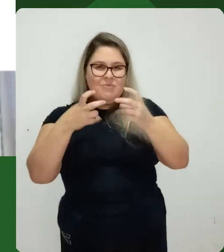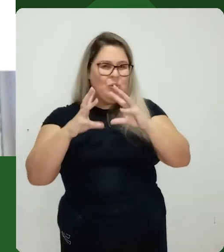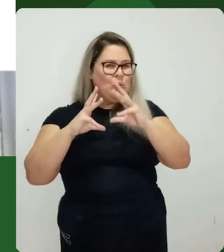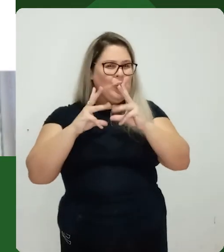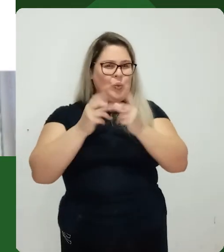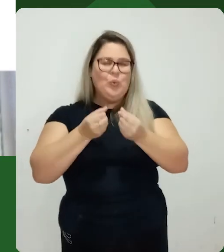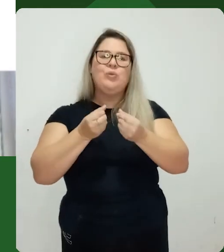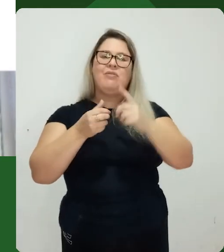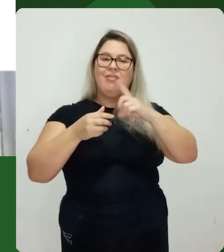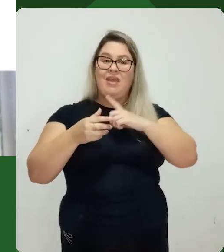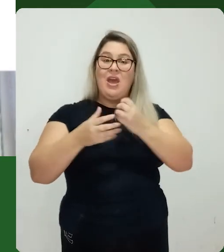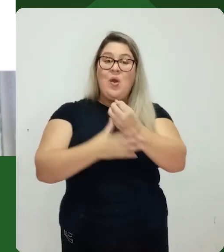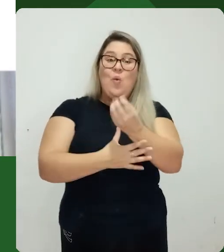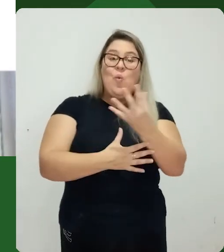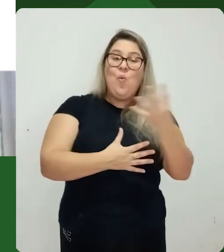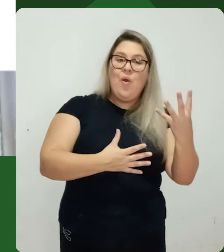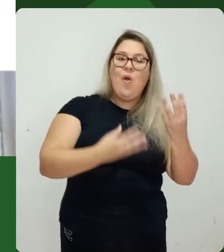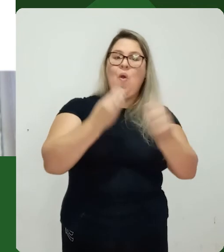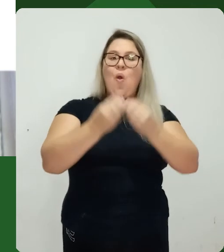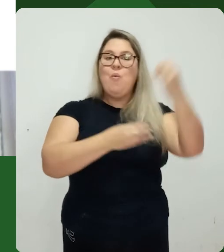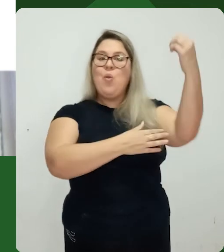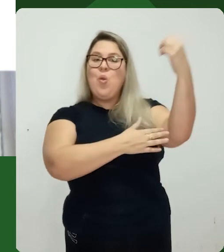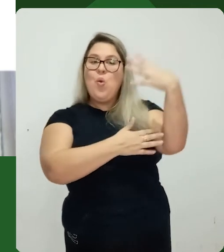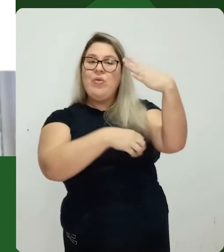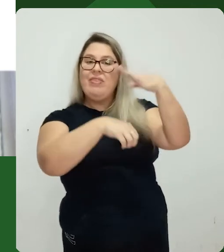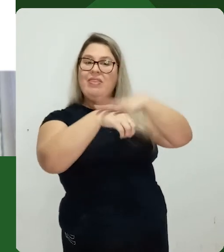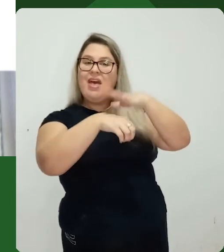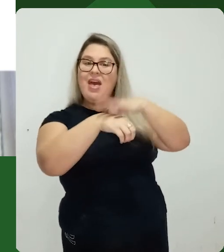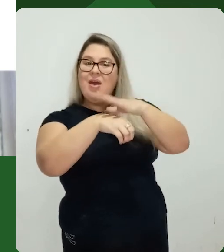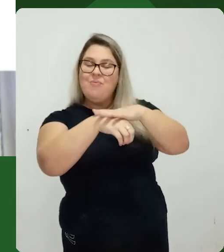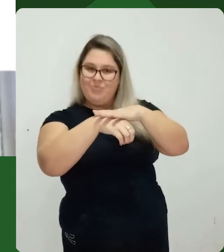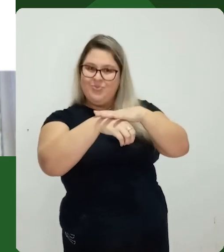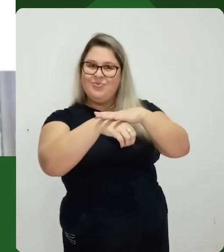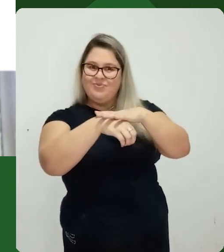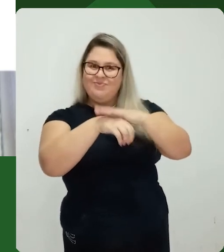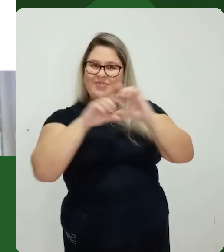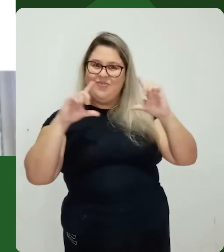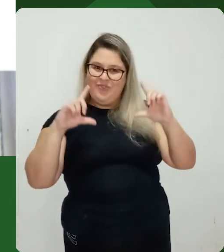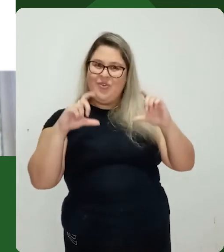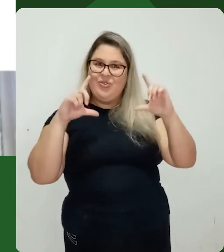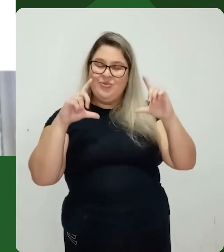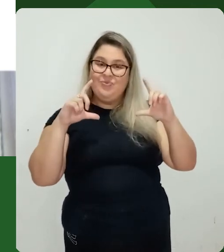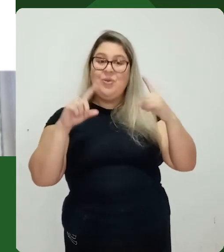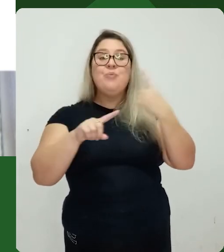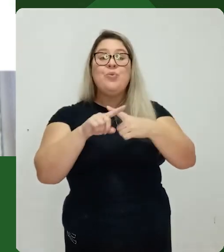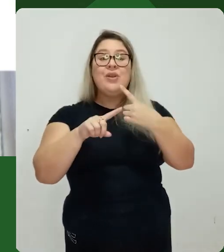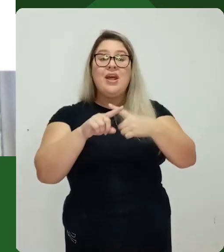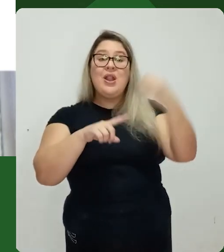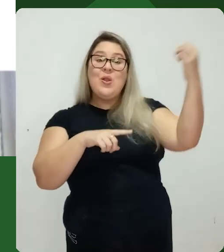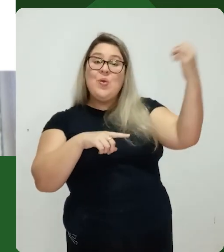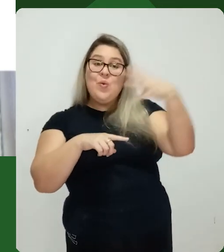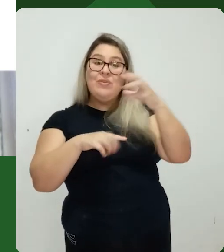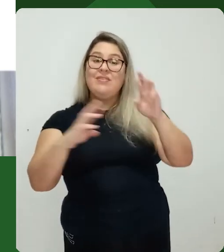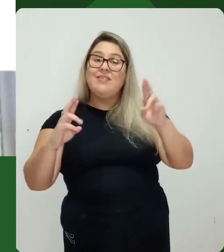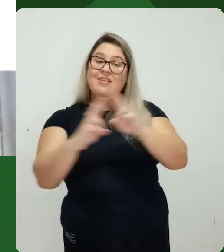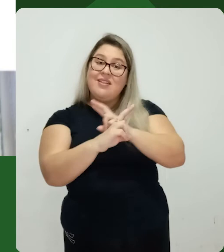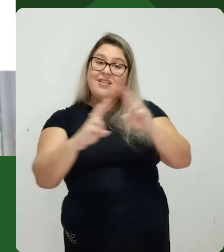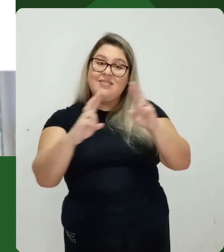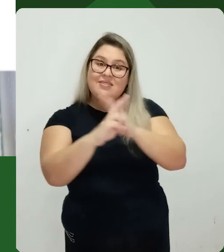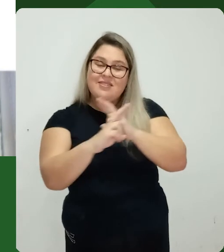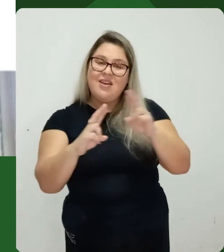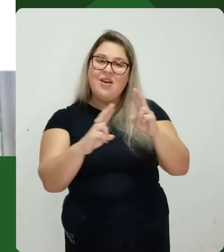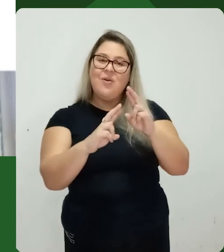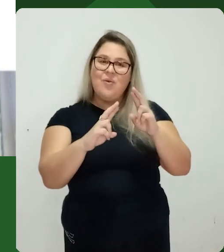deve ter percebido isso, mas na hora que eu falei de diafragma, que eu falei de obturador, você percebeu que tudo isso também tem a ver com a quantidade de exposição